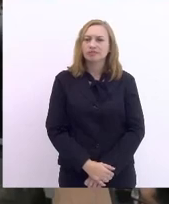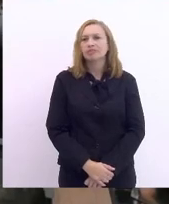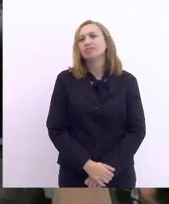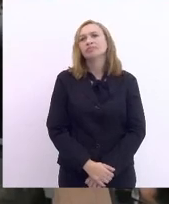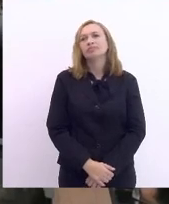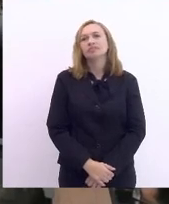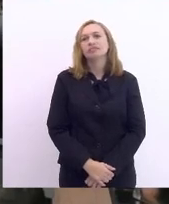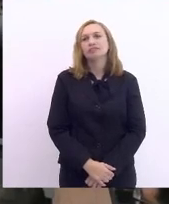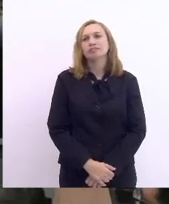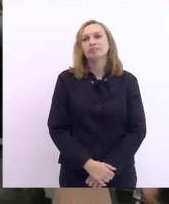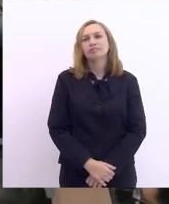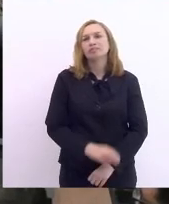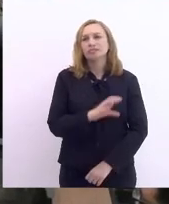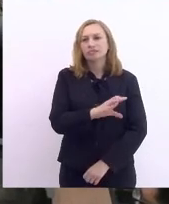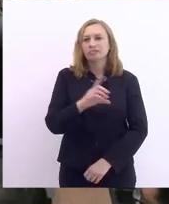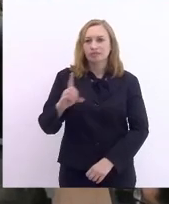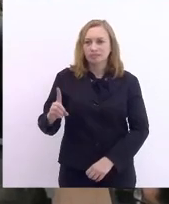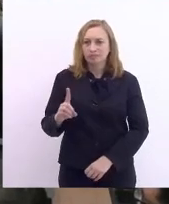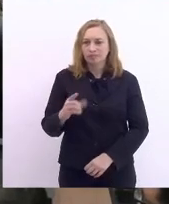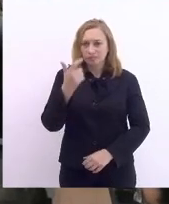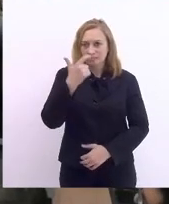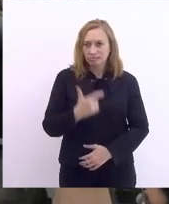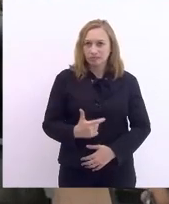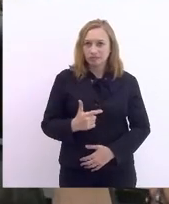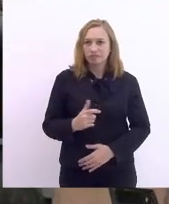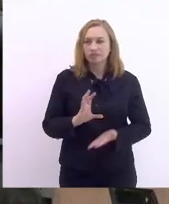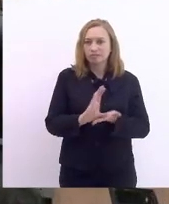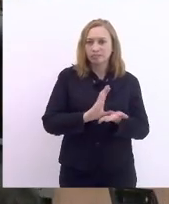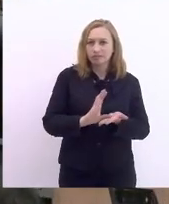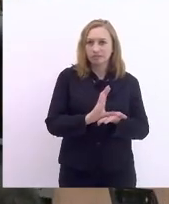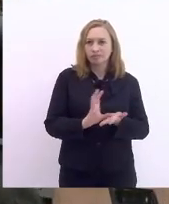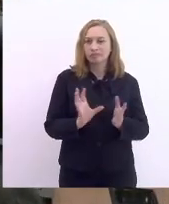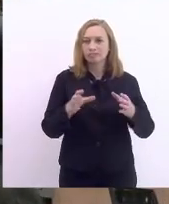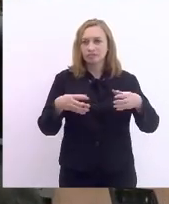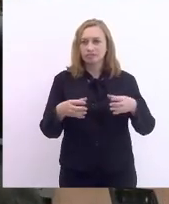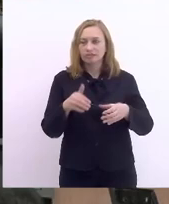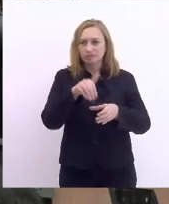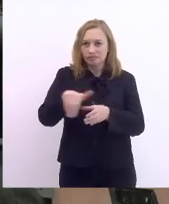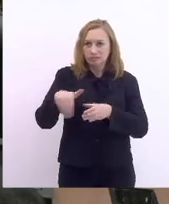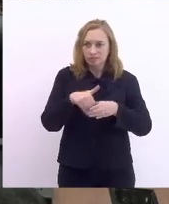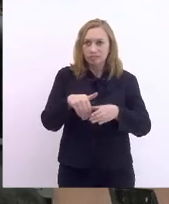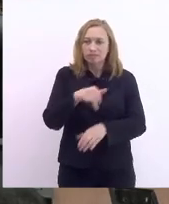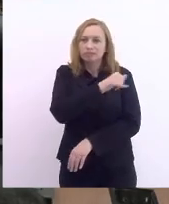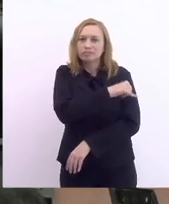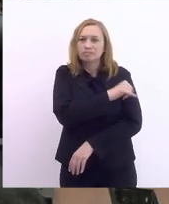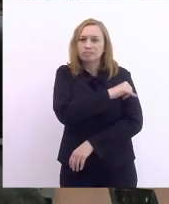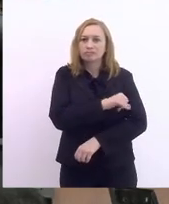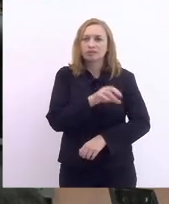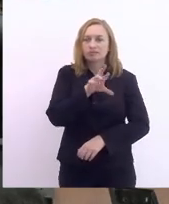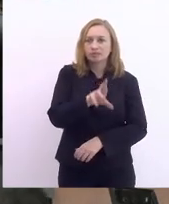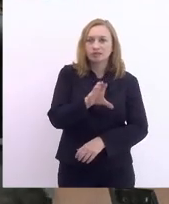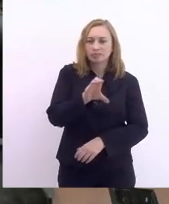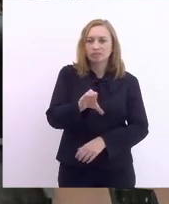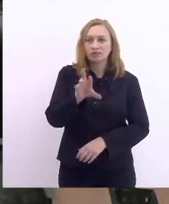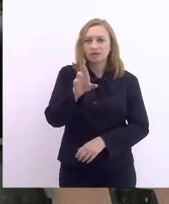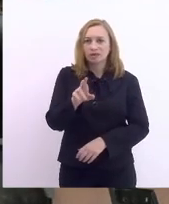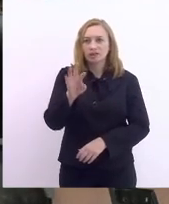e é como o coordenador da comissão Eleitoral do Rio de Janeiro RJ